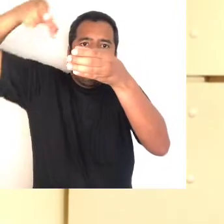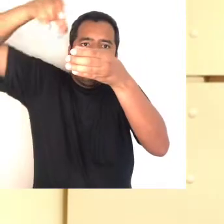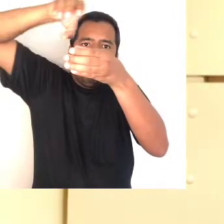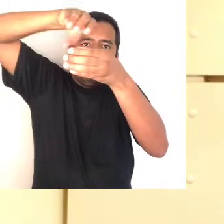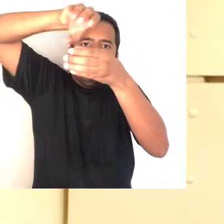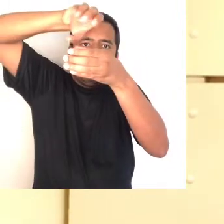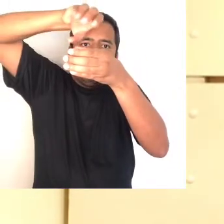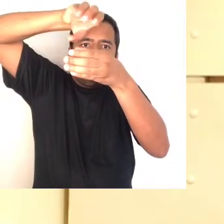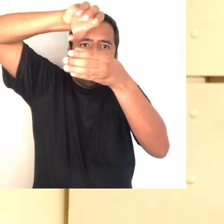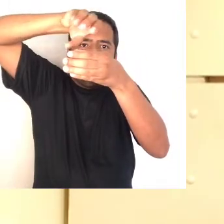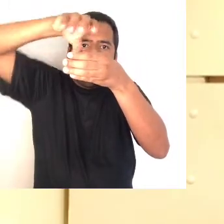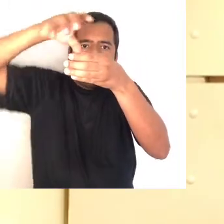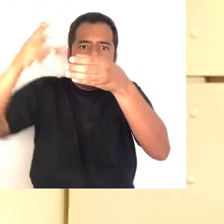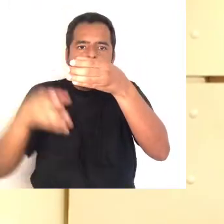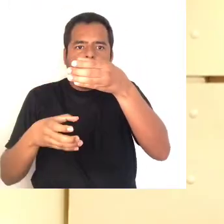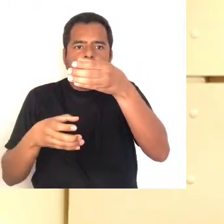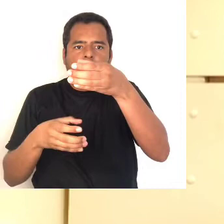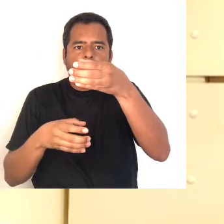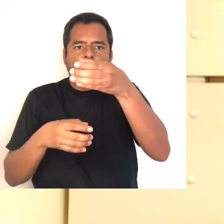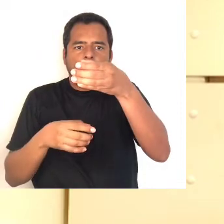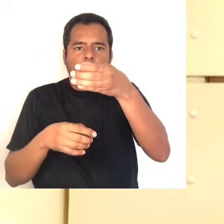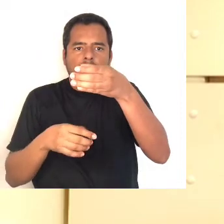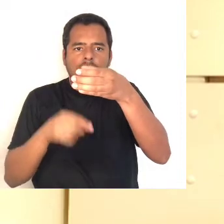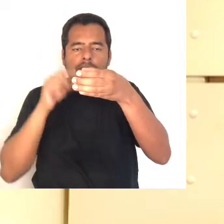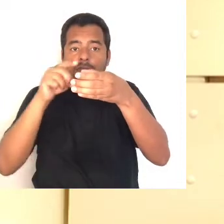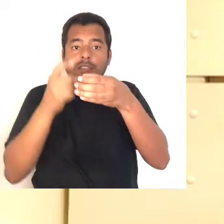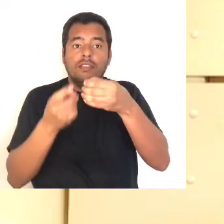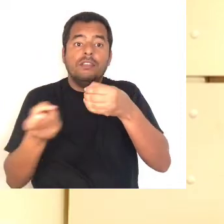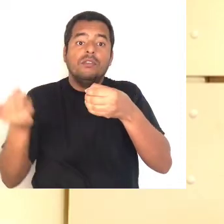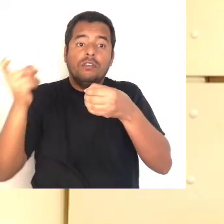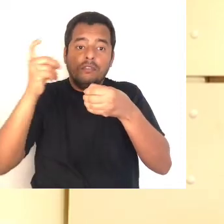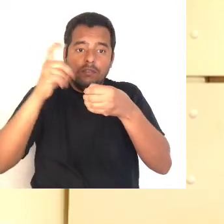vou adicionar no balão,